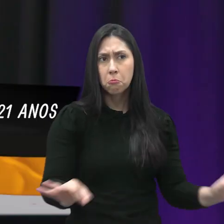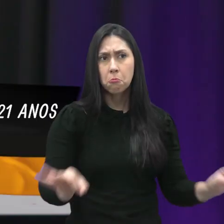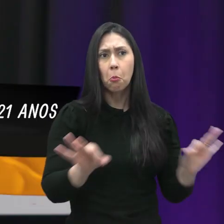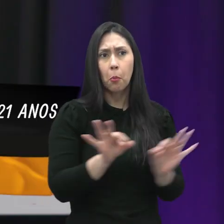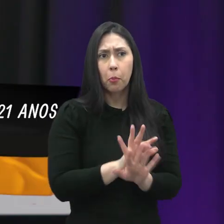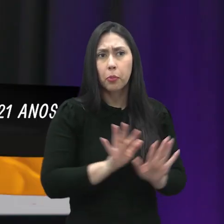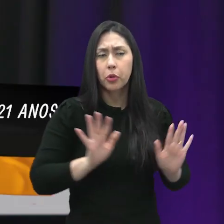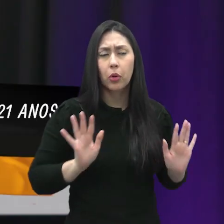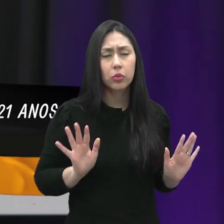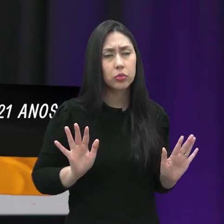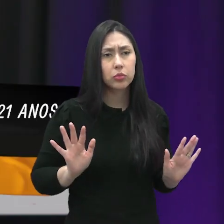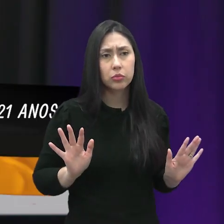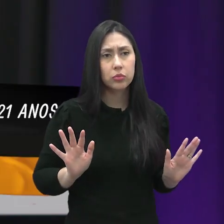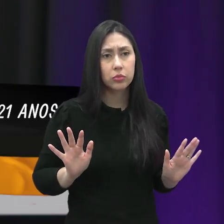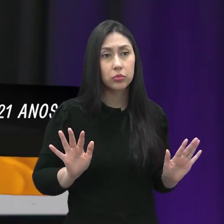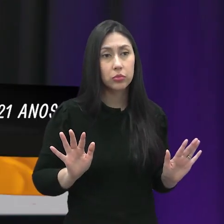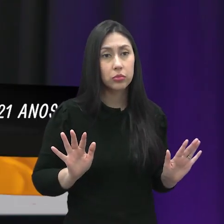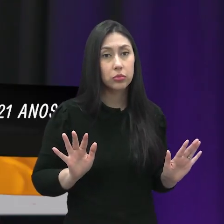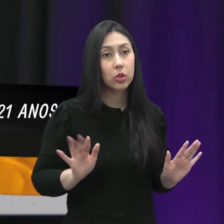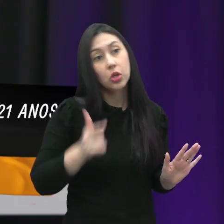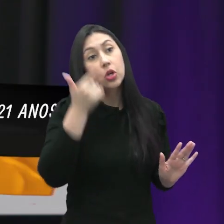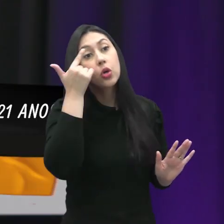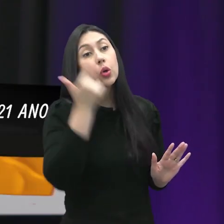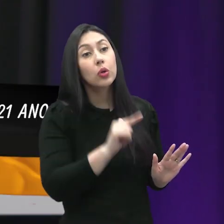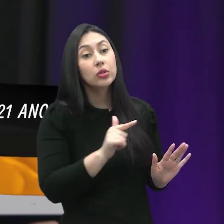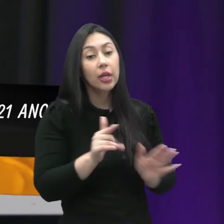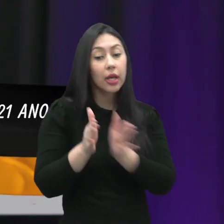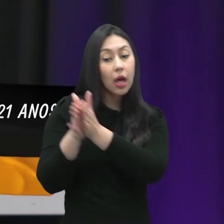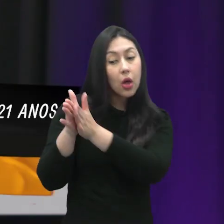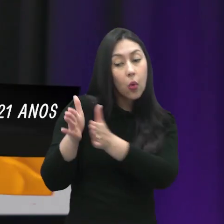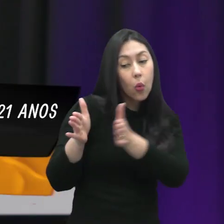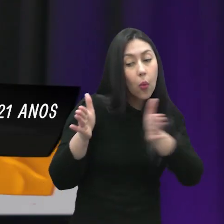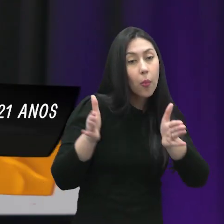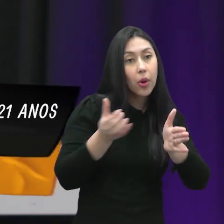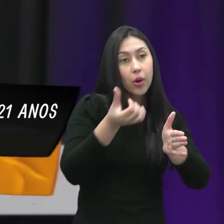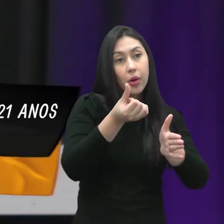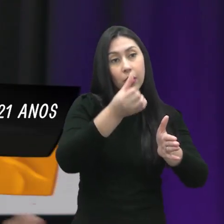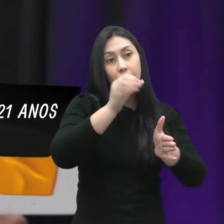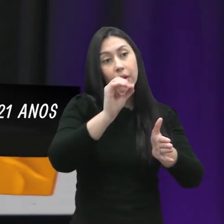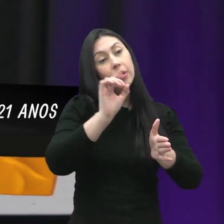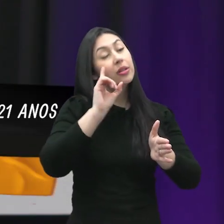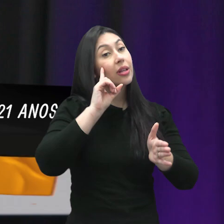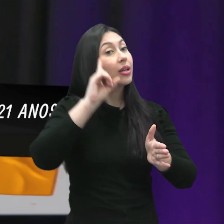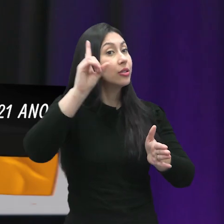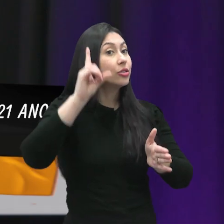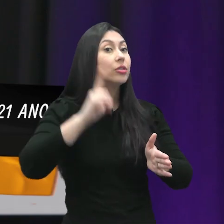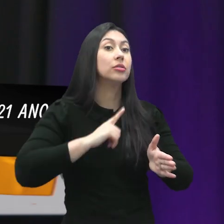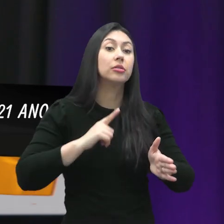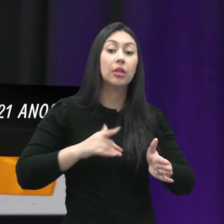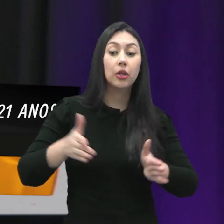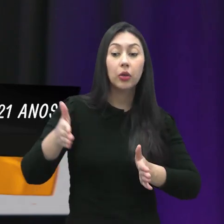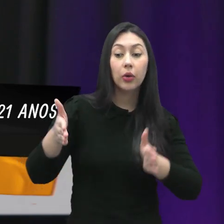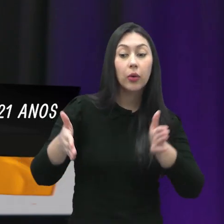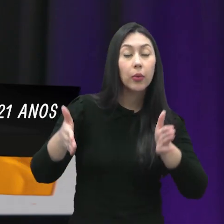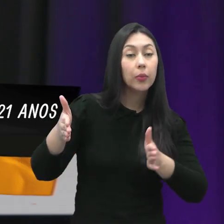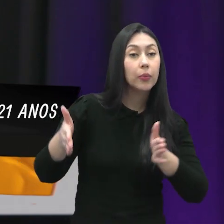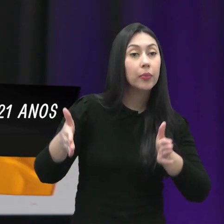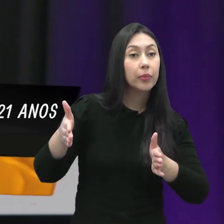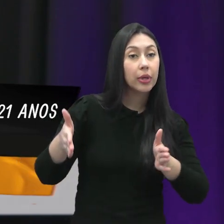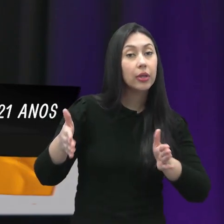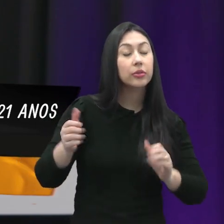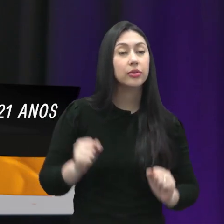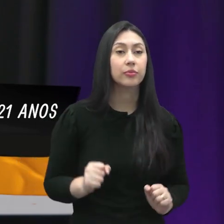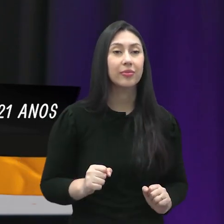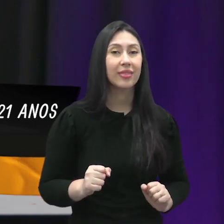está autorizado a fazer o procedimento, você consegue ele em até 60 dias. Então tem um prazo também para você conseguir esse